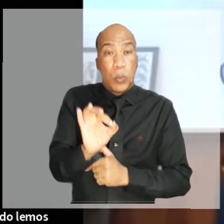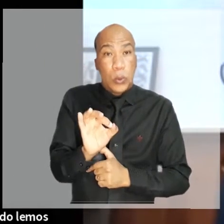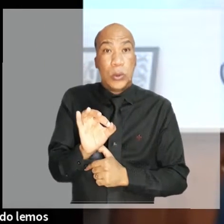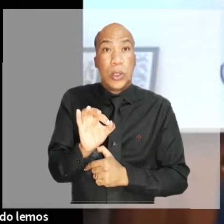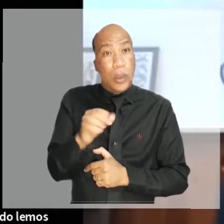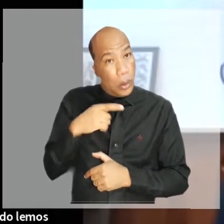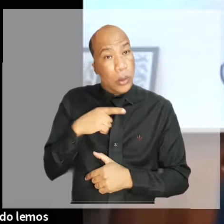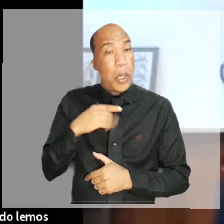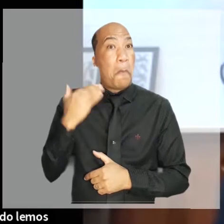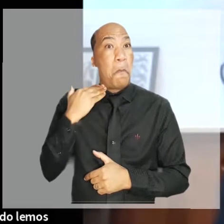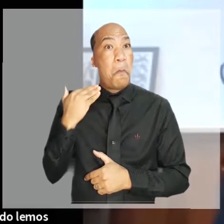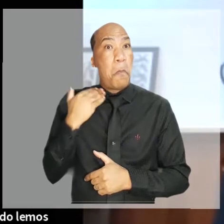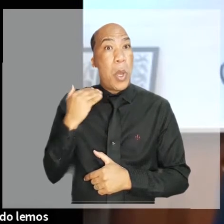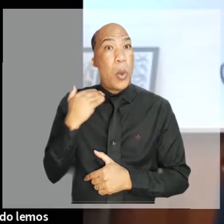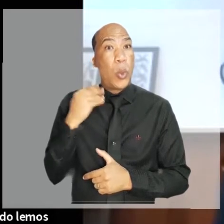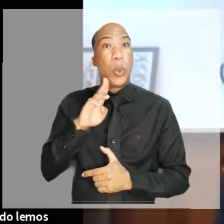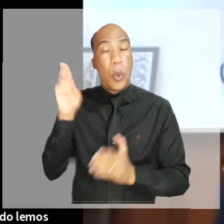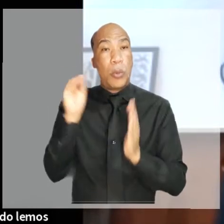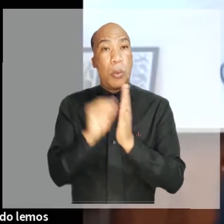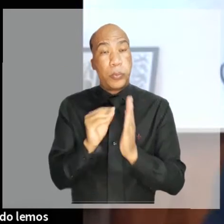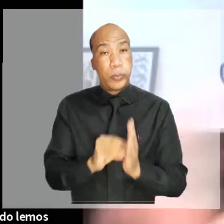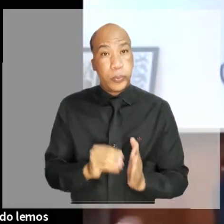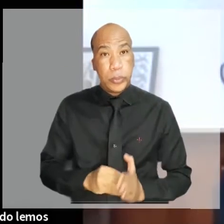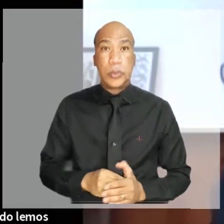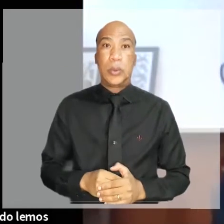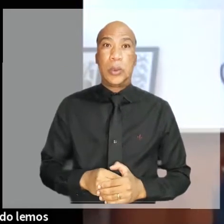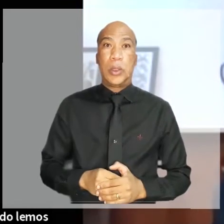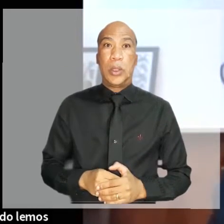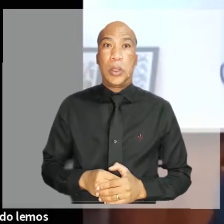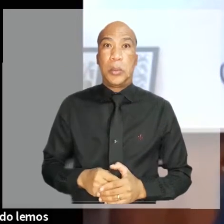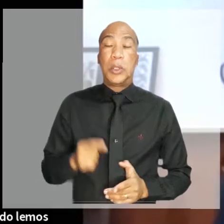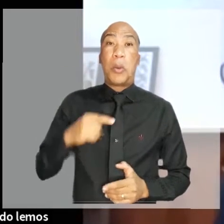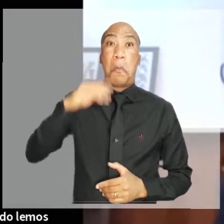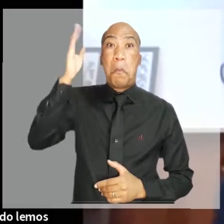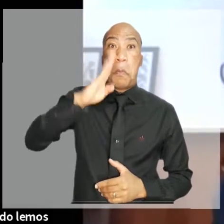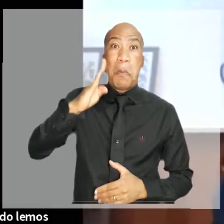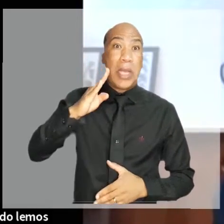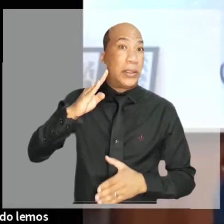gente. Bancarizaram mais de 2 vezes o Brasil inteiro